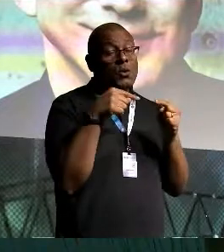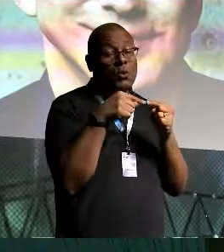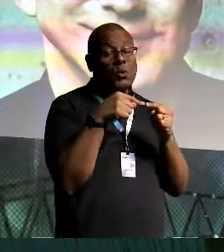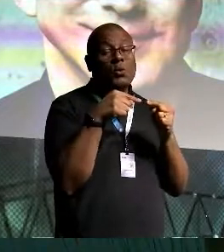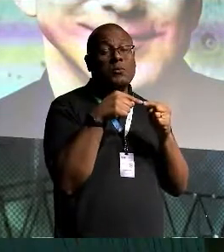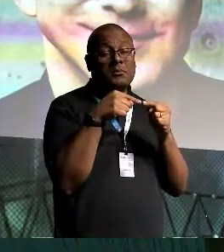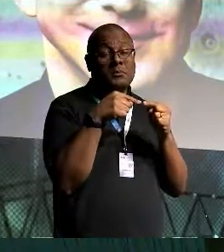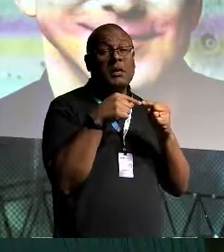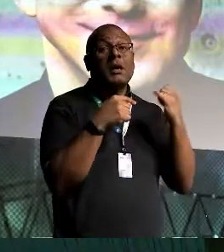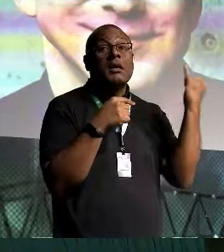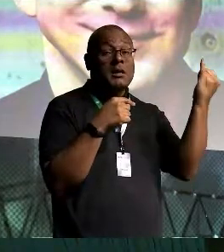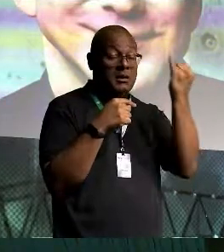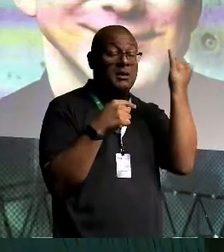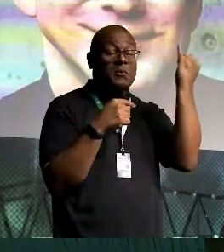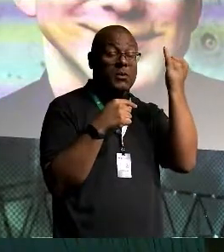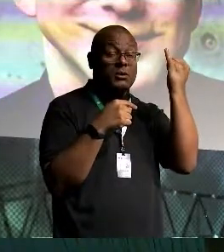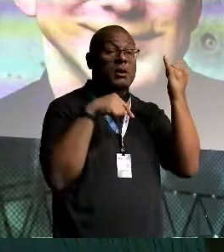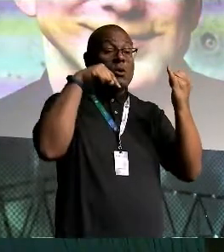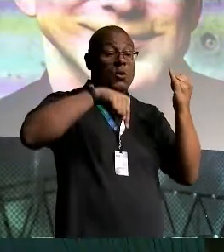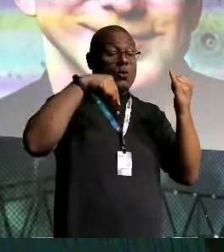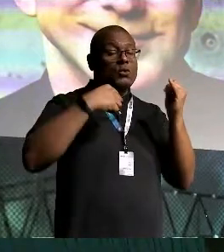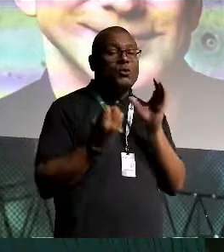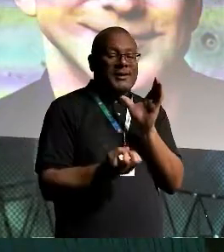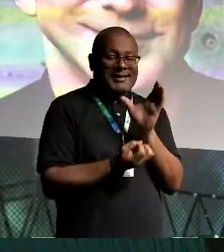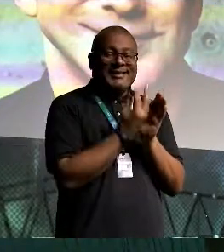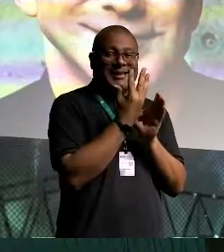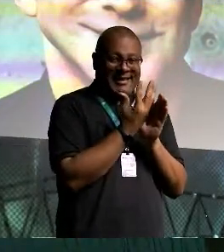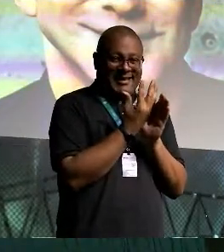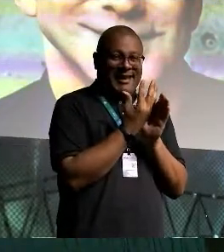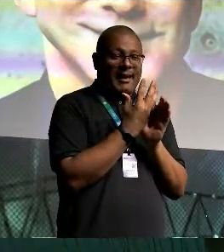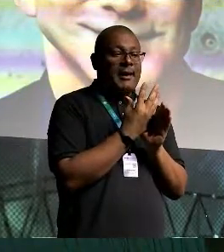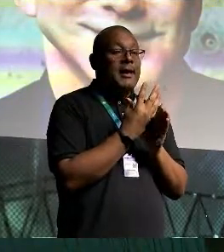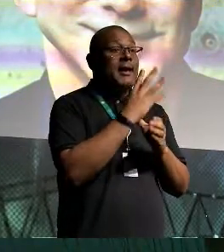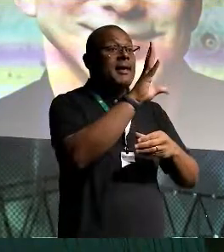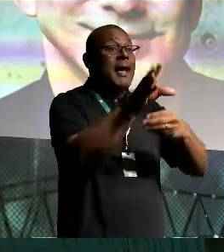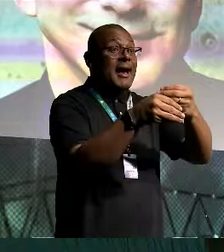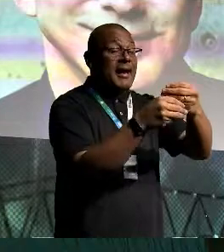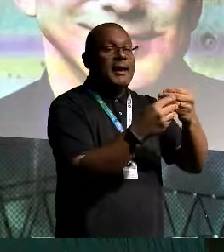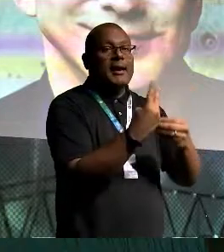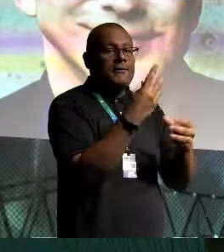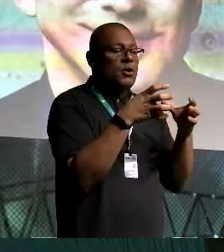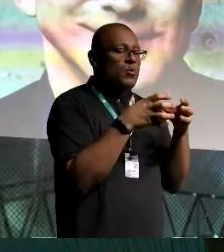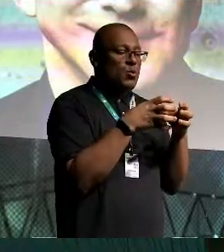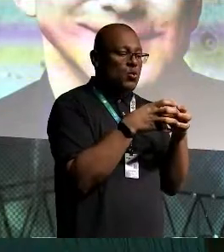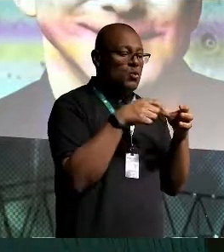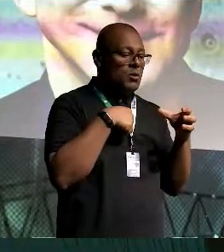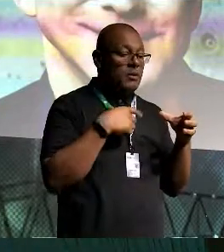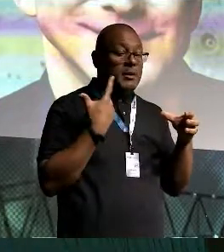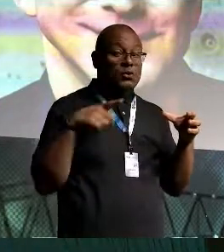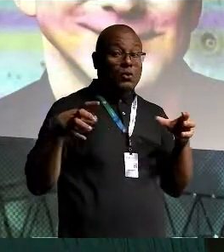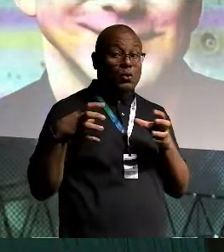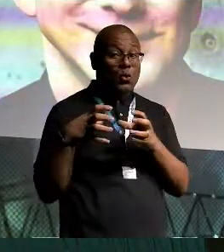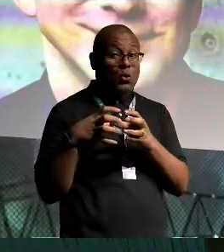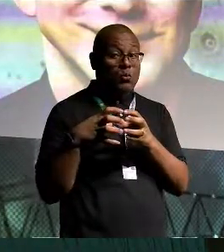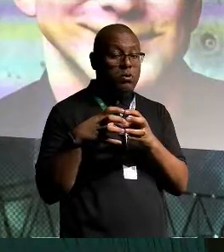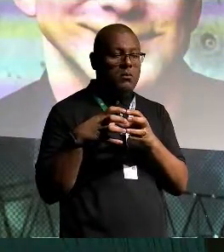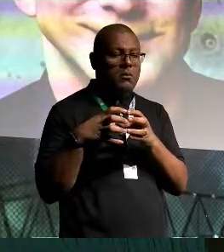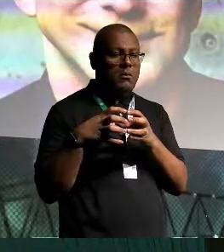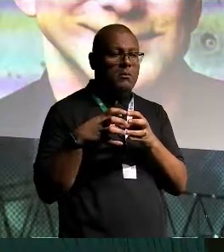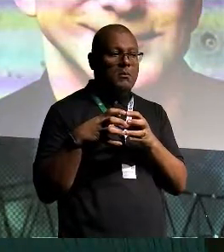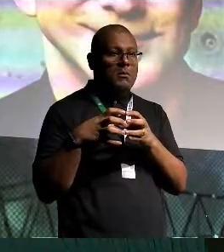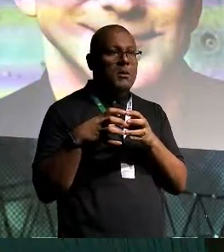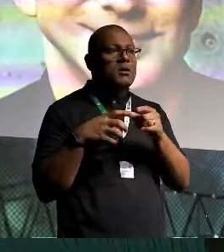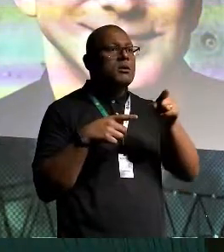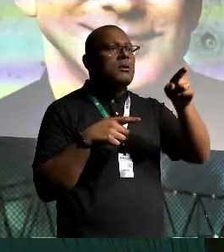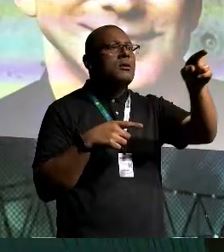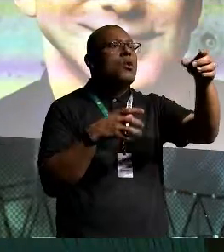pulo do gato, porque tudo isso que a gente constrói e gera valor para um time que está próximo da gente, pode gerar valor para um time que está do